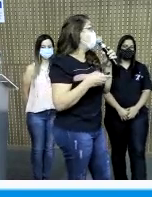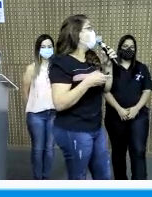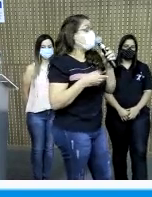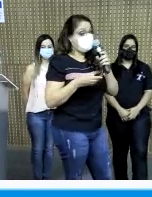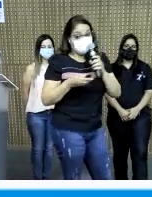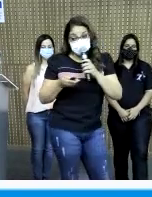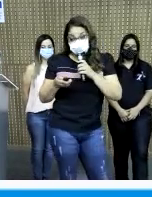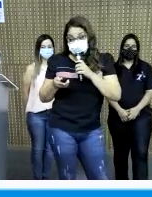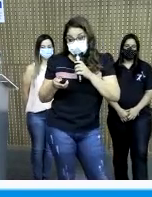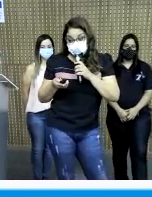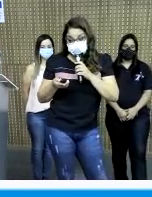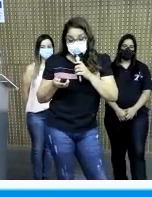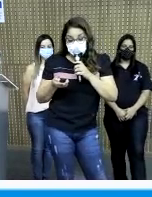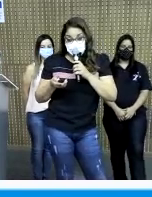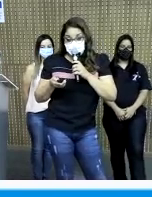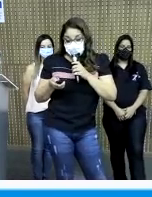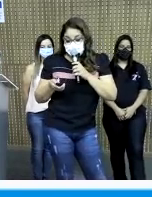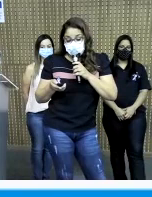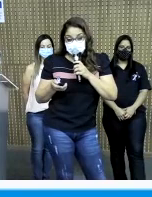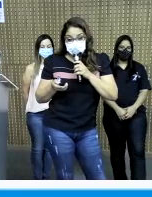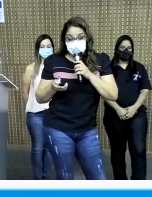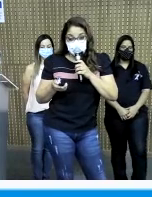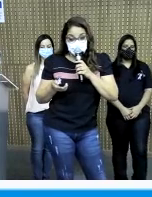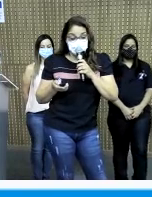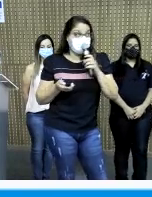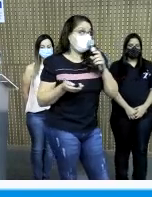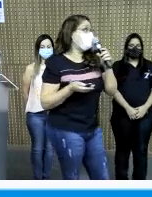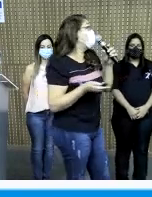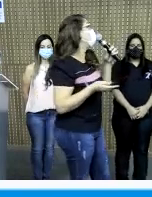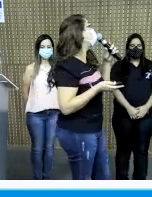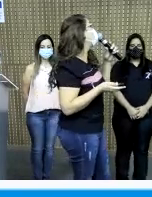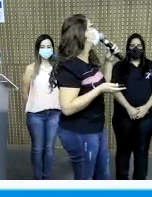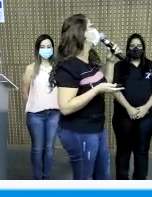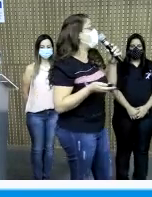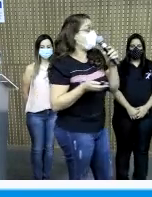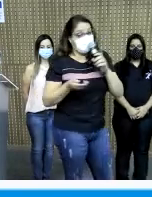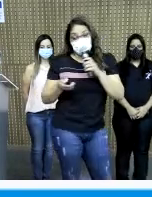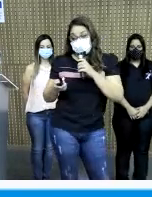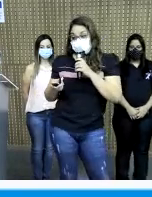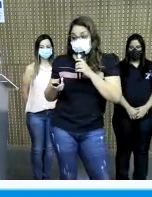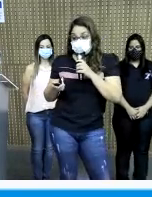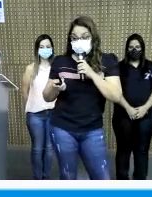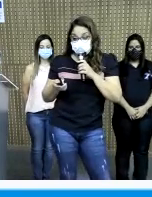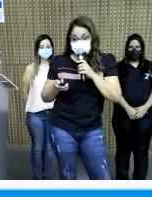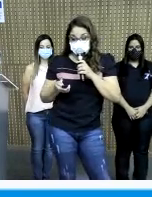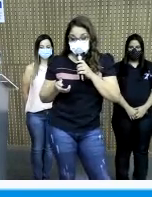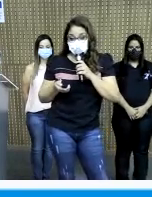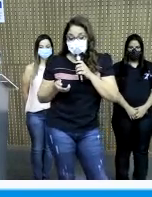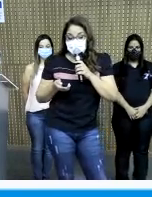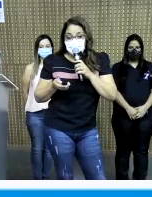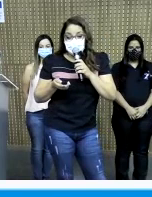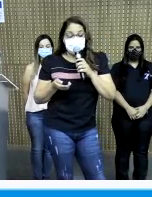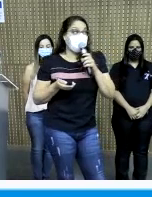2.398, mostrando essa evolução, tá? Aí a presença forte dos agentes comunitários, que a gente daqui a pouco comenta